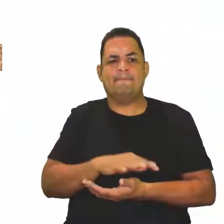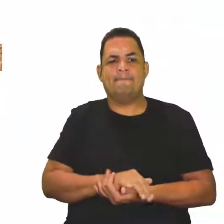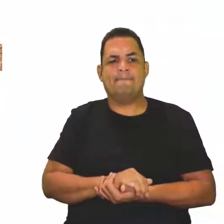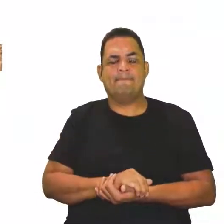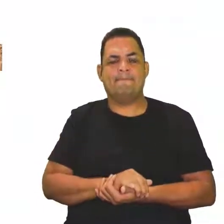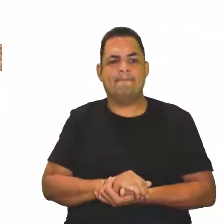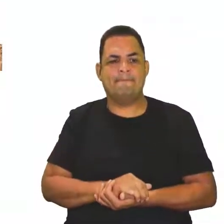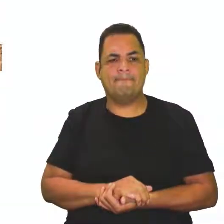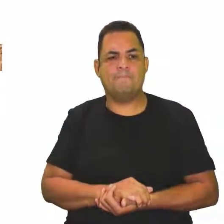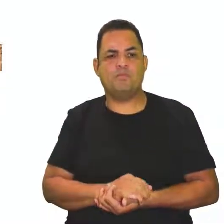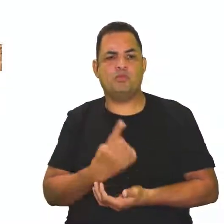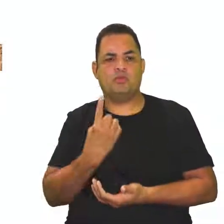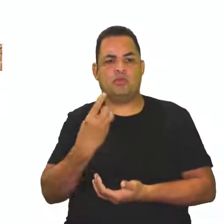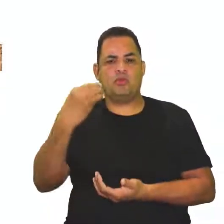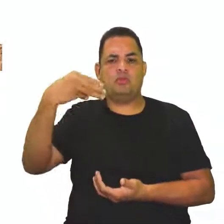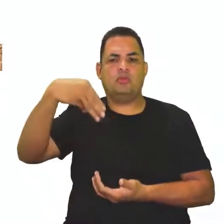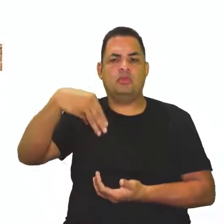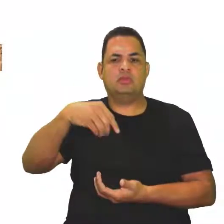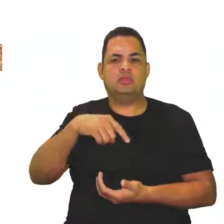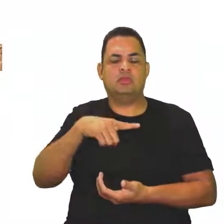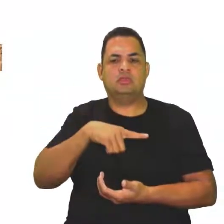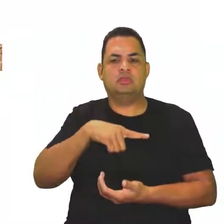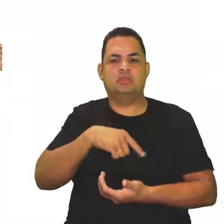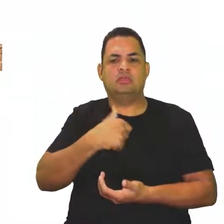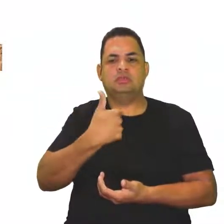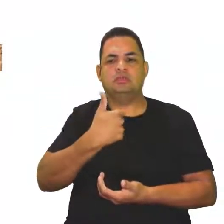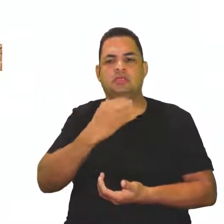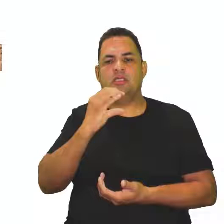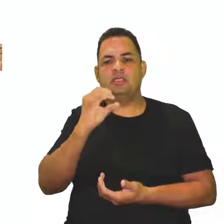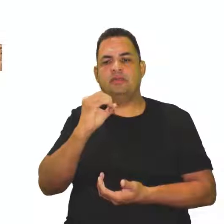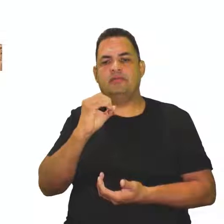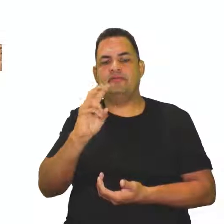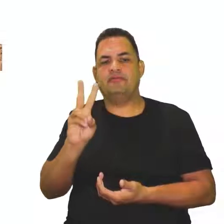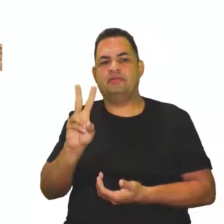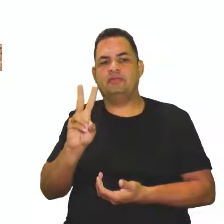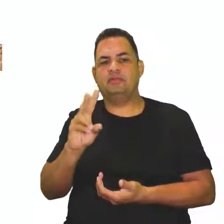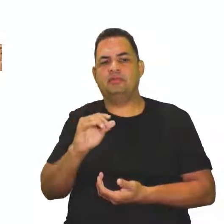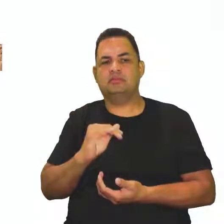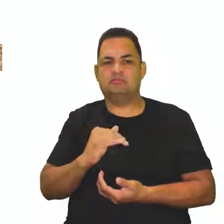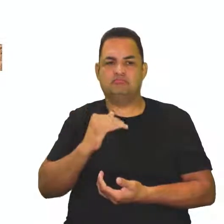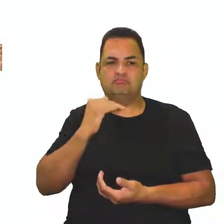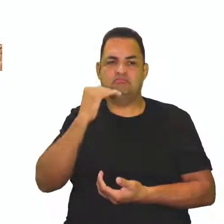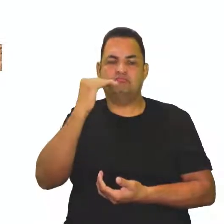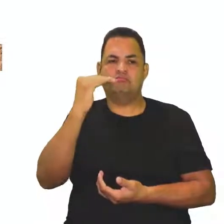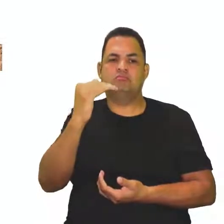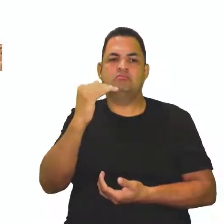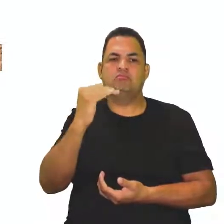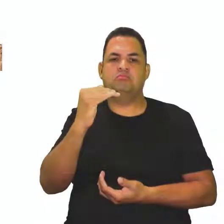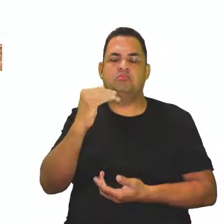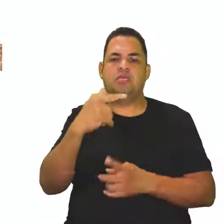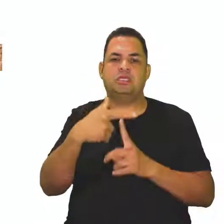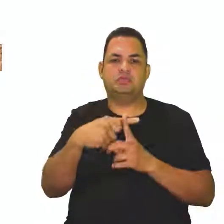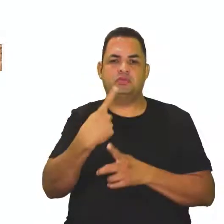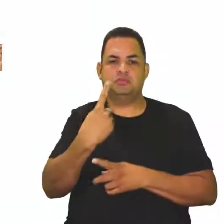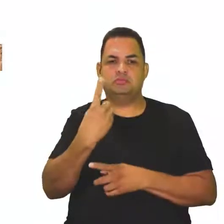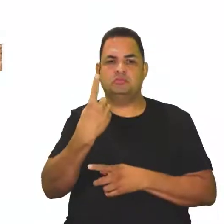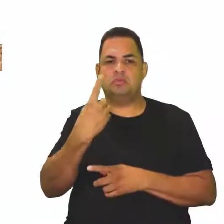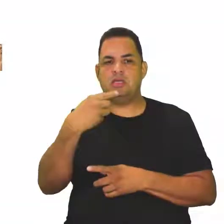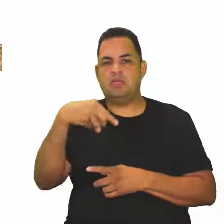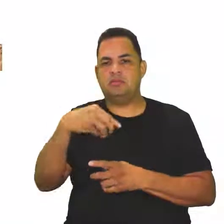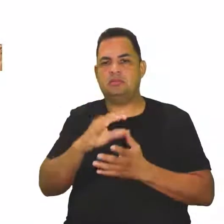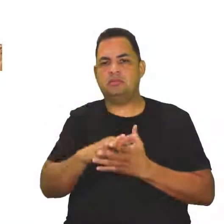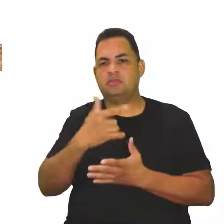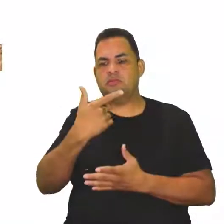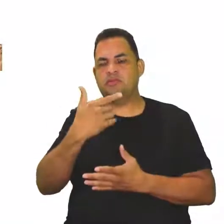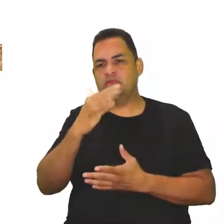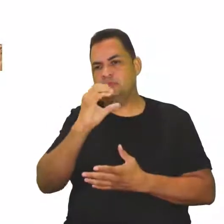partir de 1 metro você vai ter o quê? 100 volts. A partir do próximo, você vai ter 200